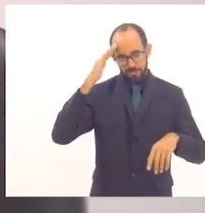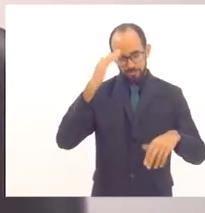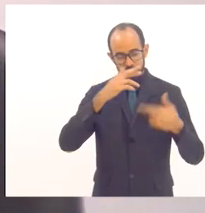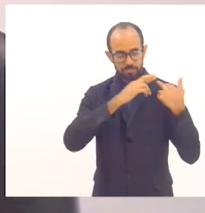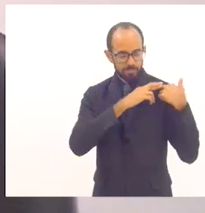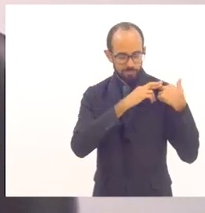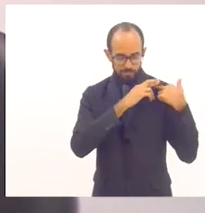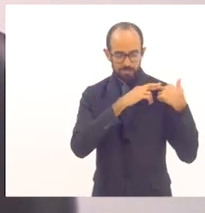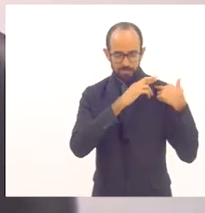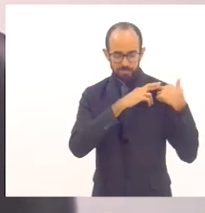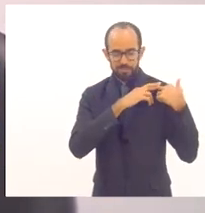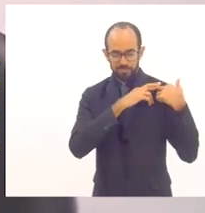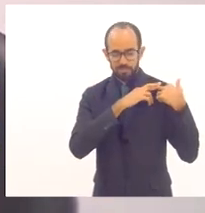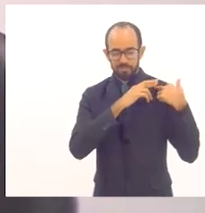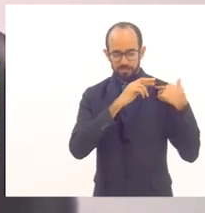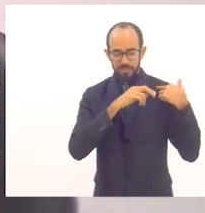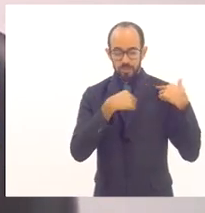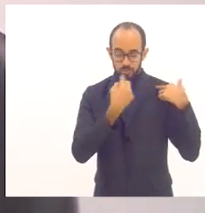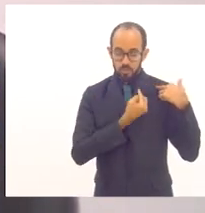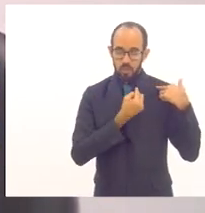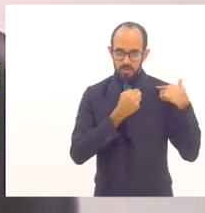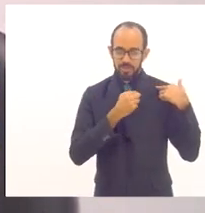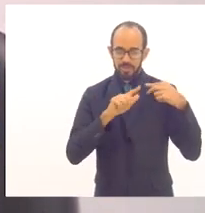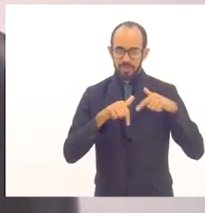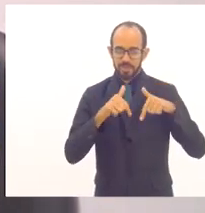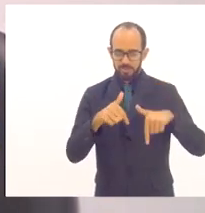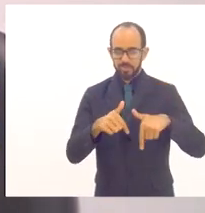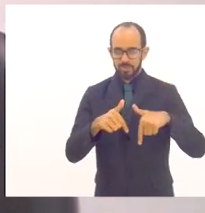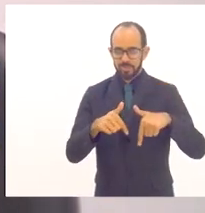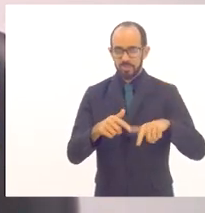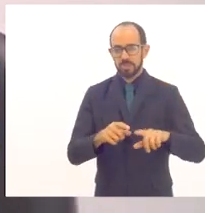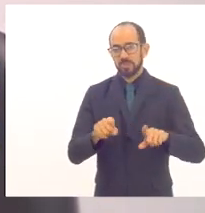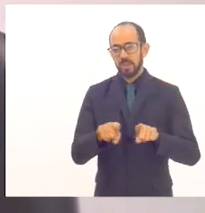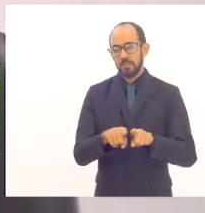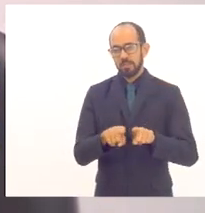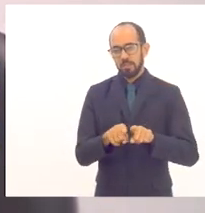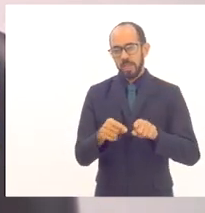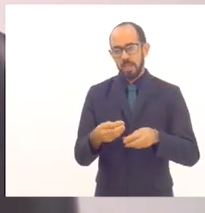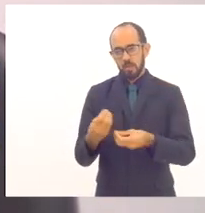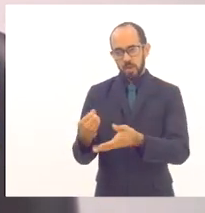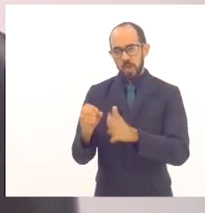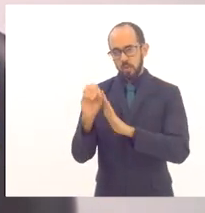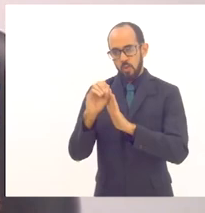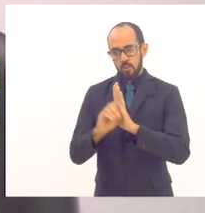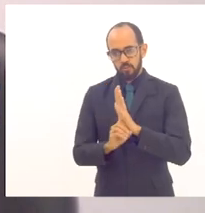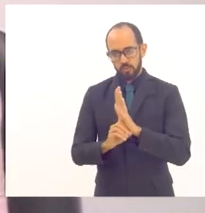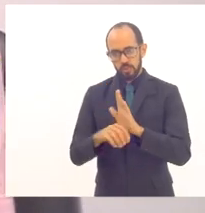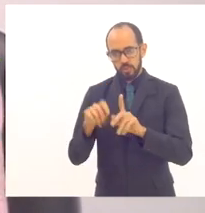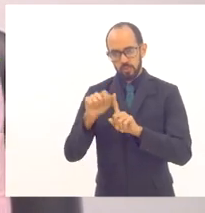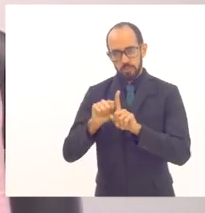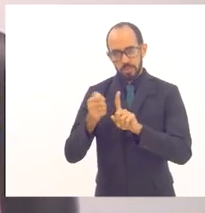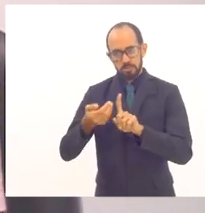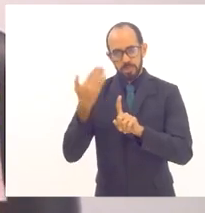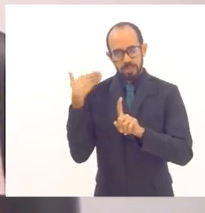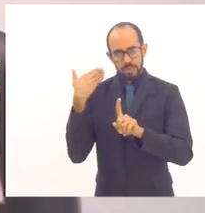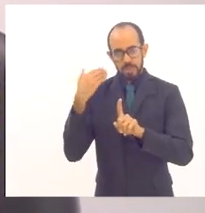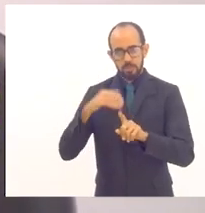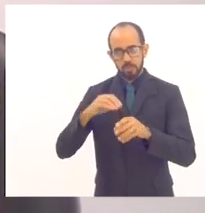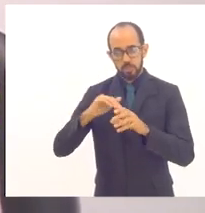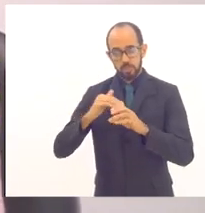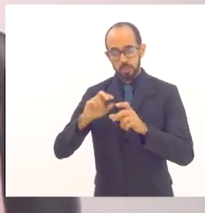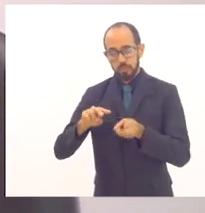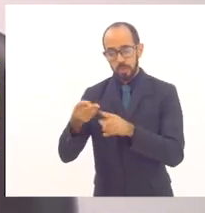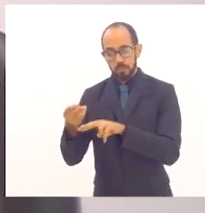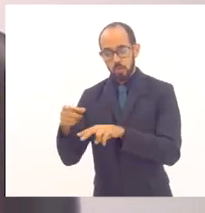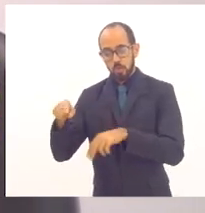responsabilidade nas ações. Eu trouxe aqui, inclusive, um ofício que a gente encaminhou mês passado para o IFAM,